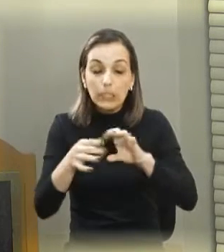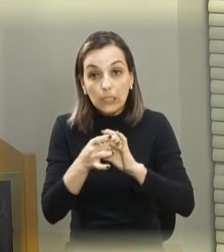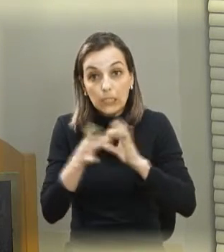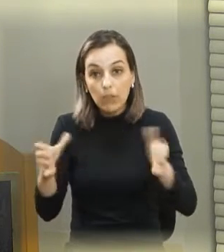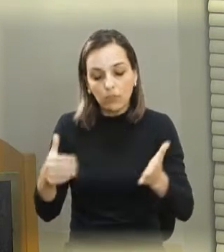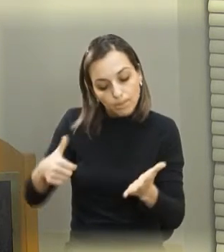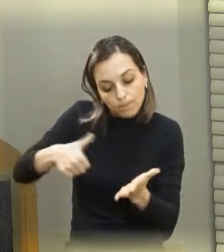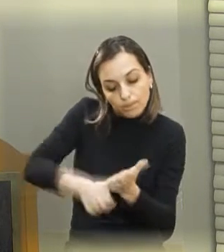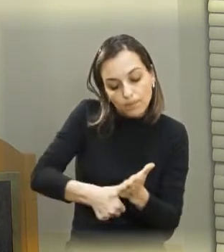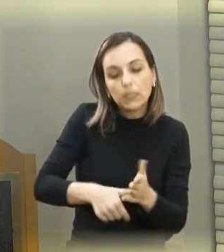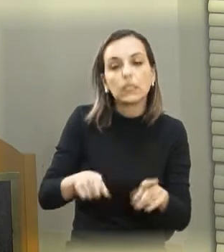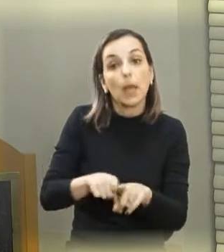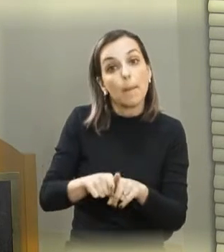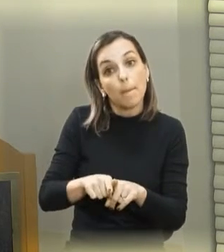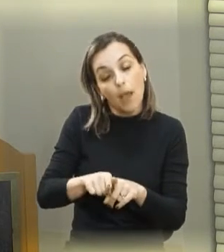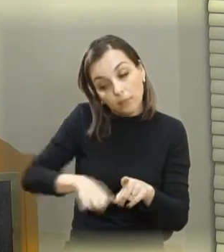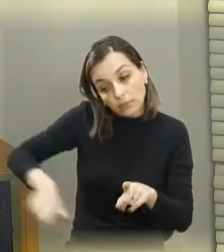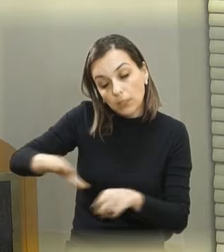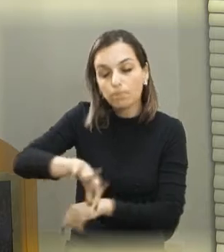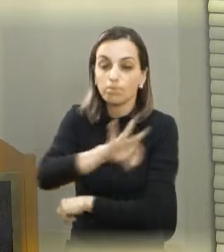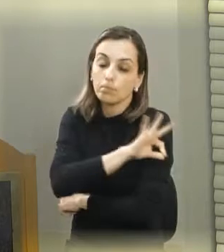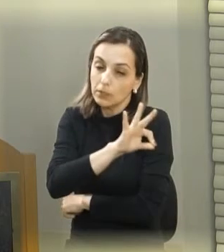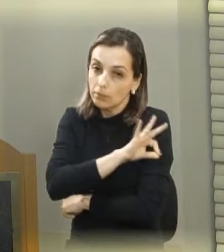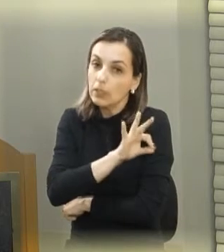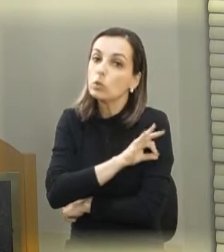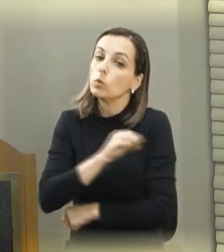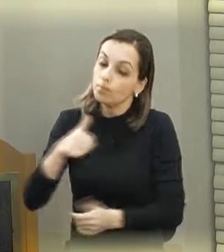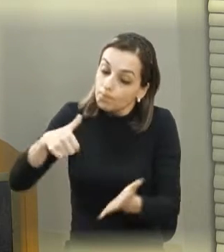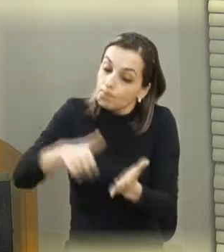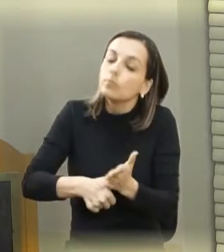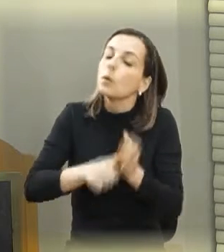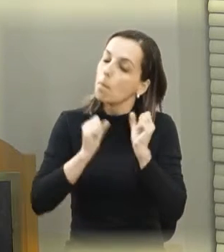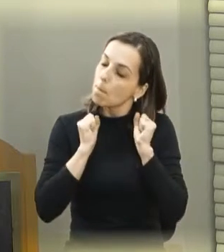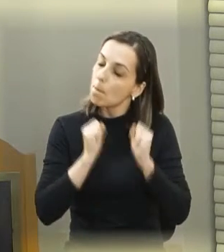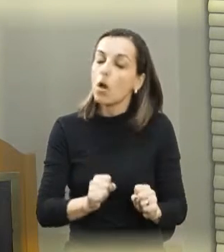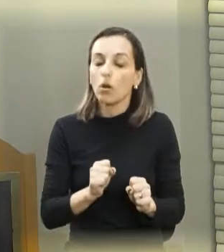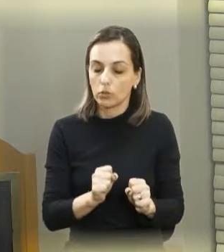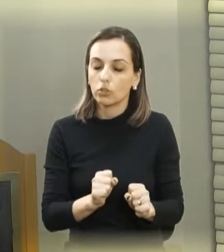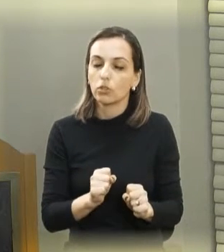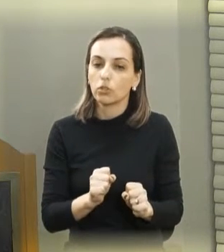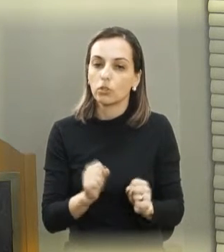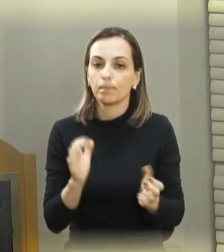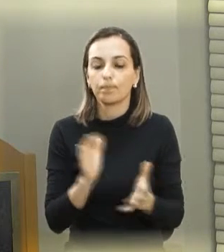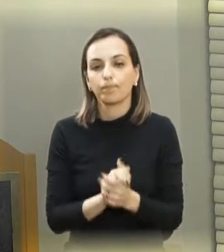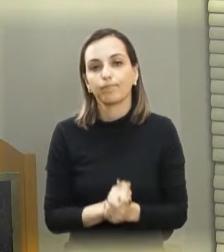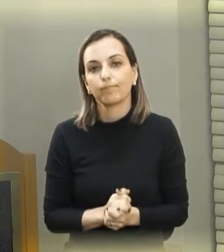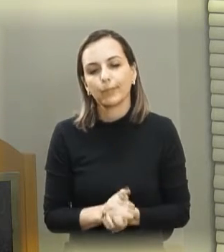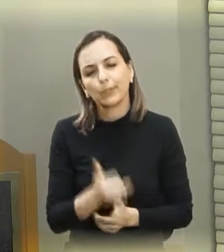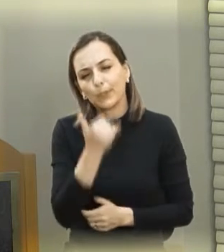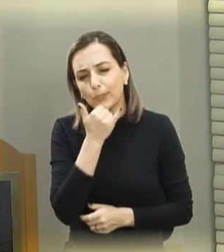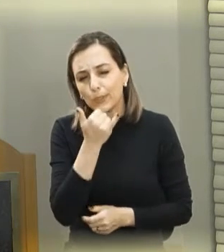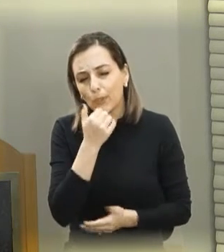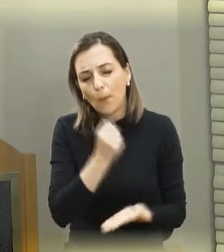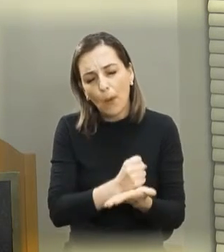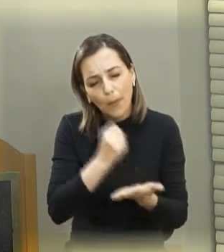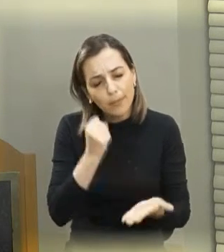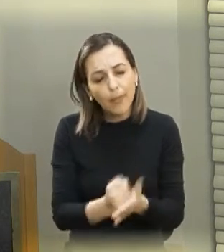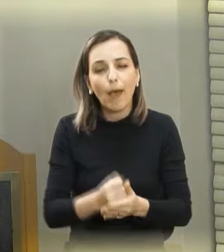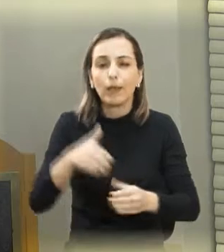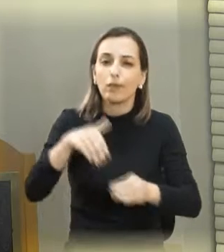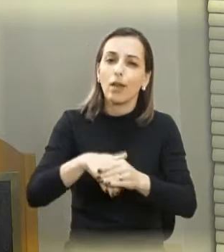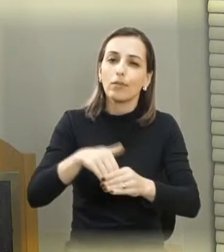e naquele a prefeitura então a importância de 18 perdão voz sete né ali perto